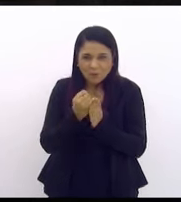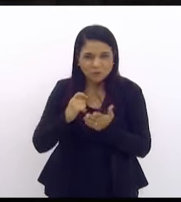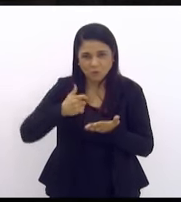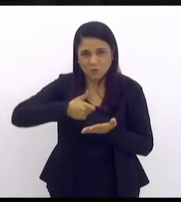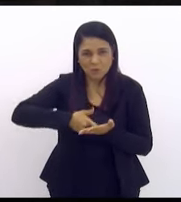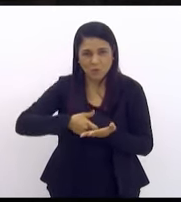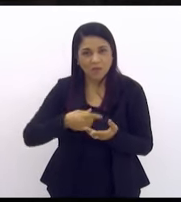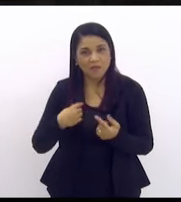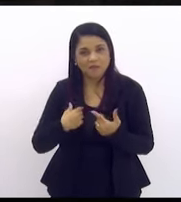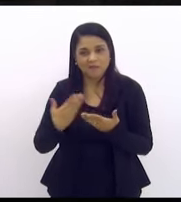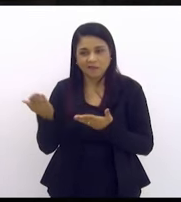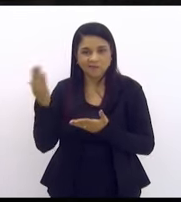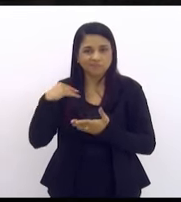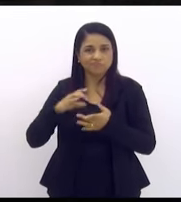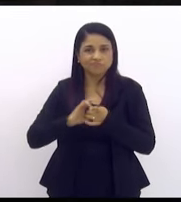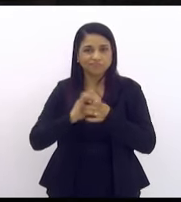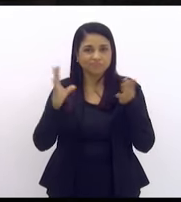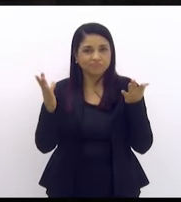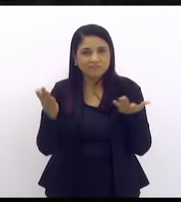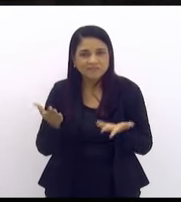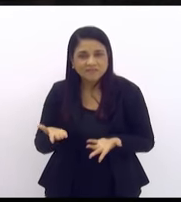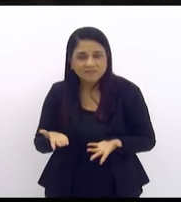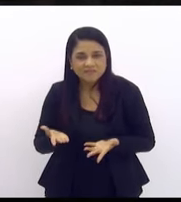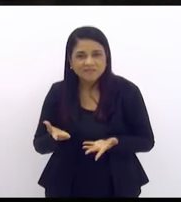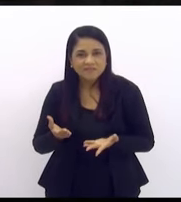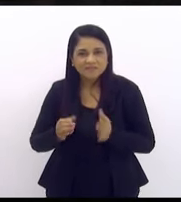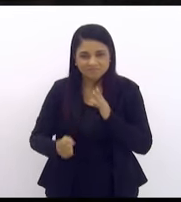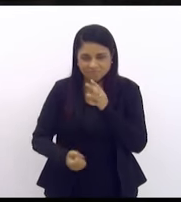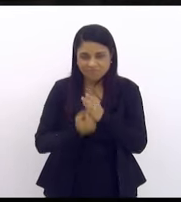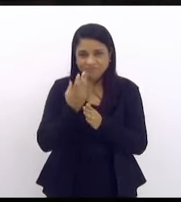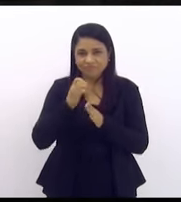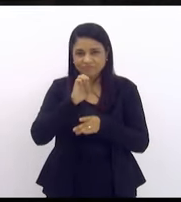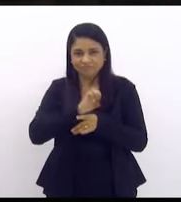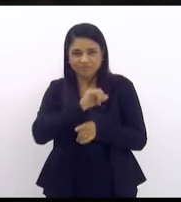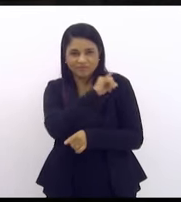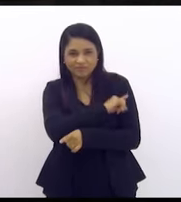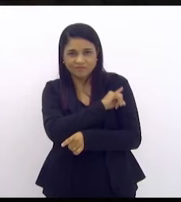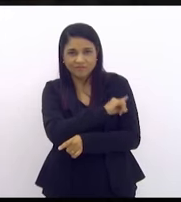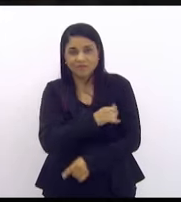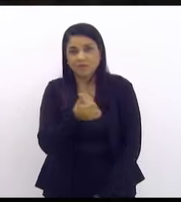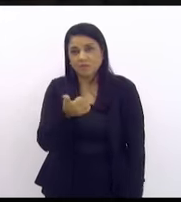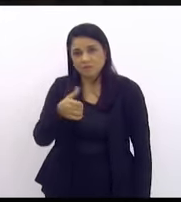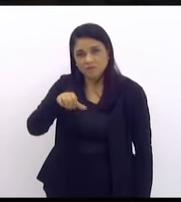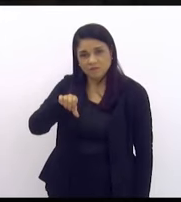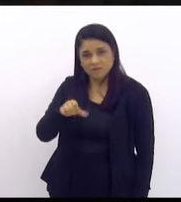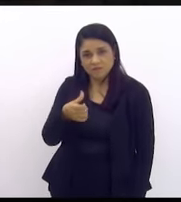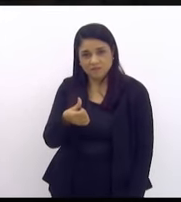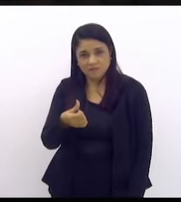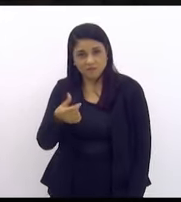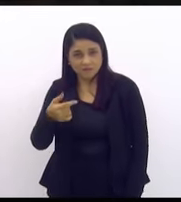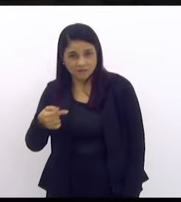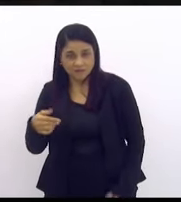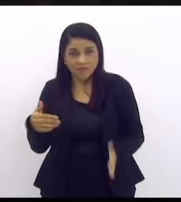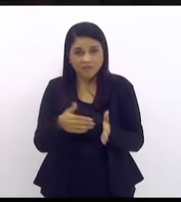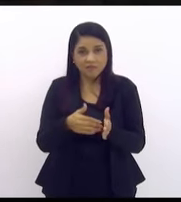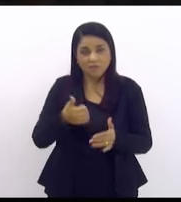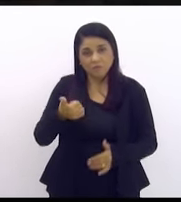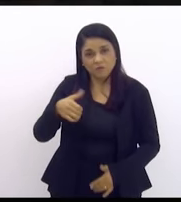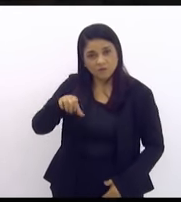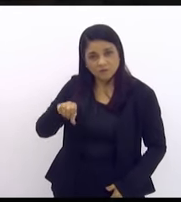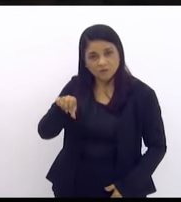nossa democracia. As primeiras aqui no nosso estado datam de 67 até 99. E